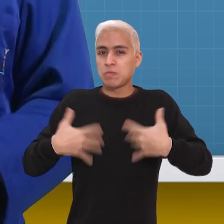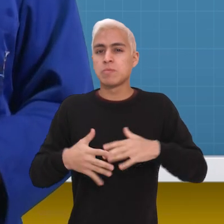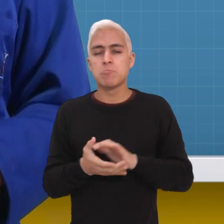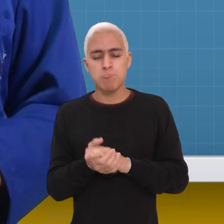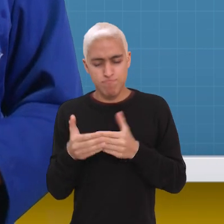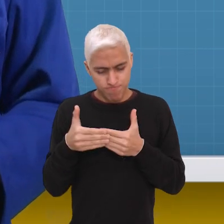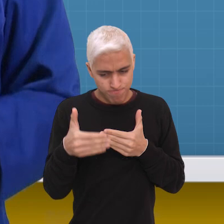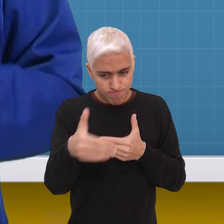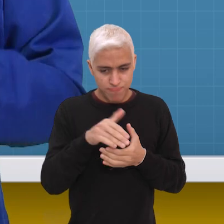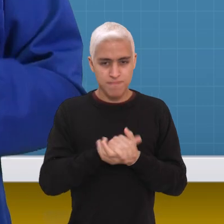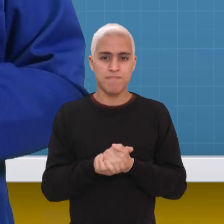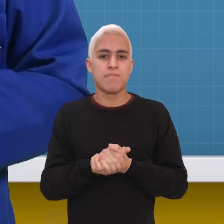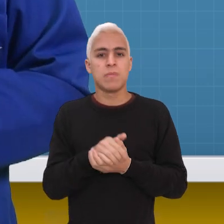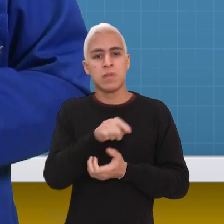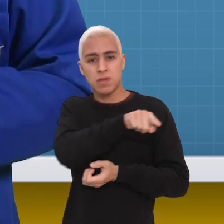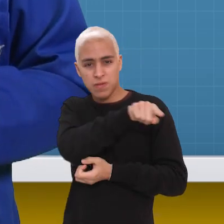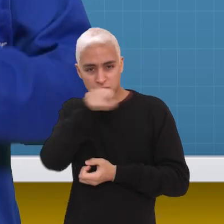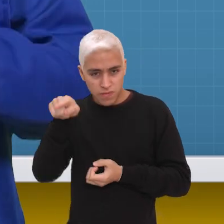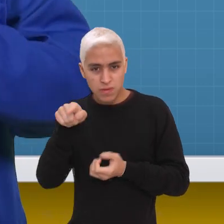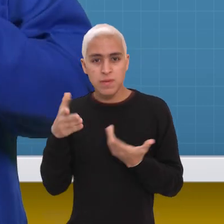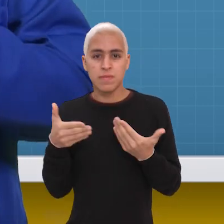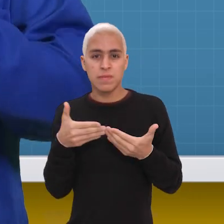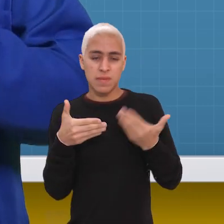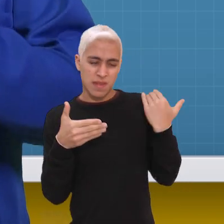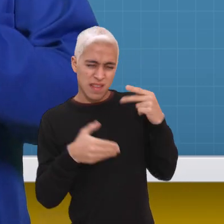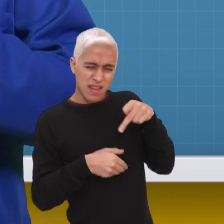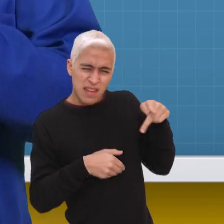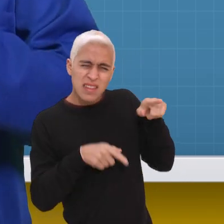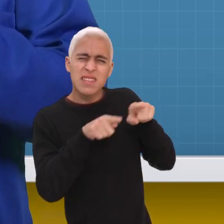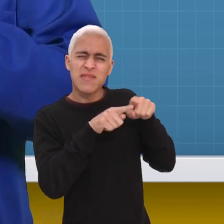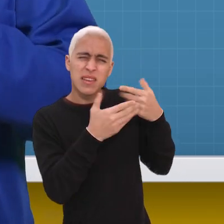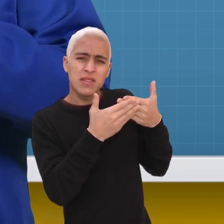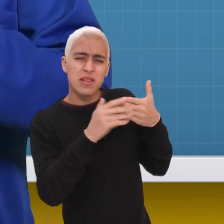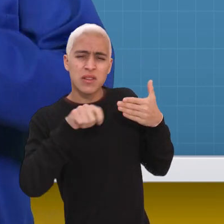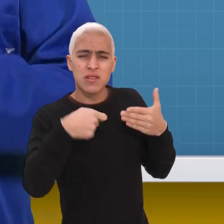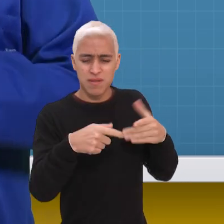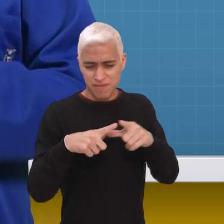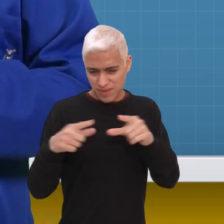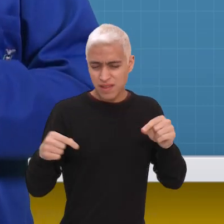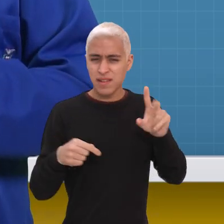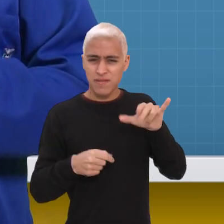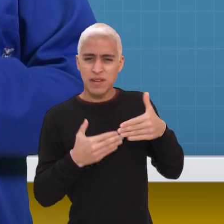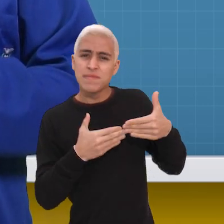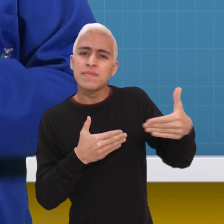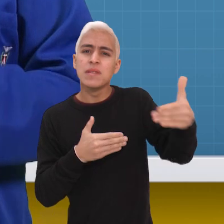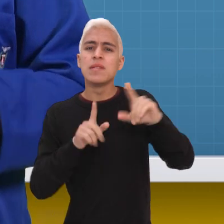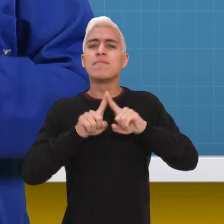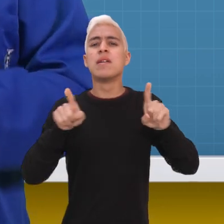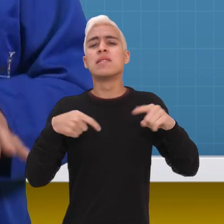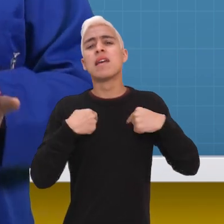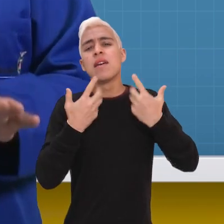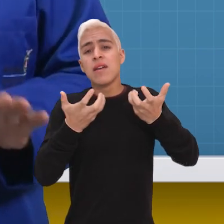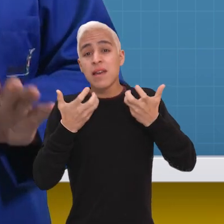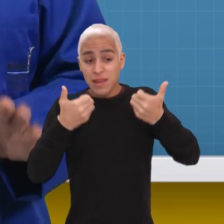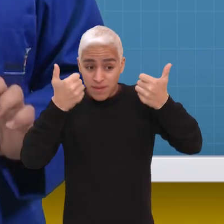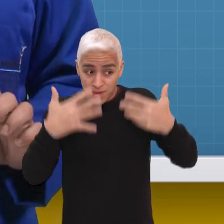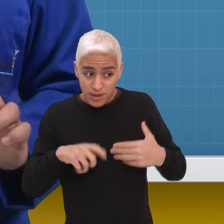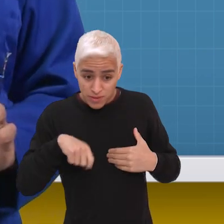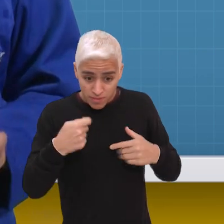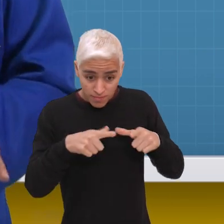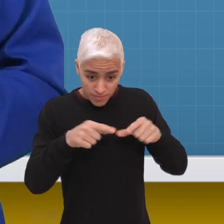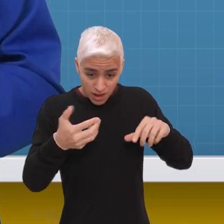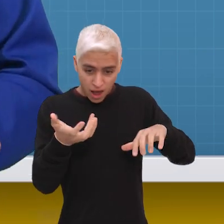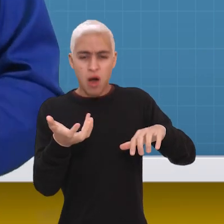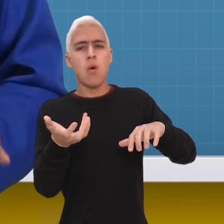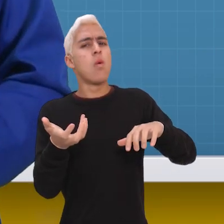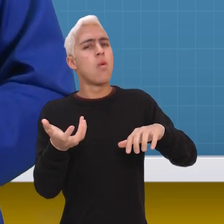em frente então. Na aula da professora Gláucia, você também vai ver um pouquinho sobre Brasília, viu? Mas eu também quero falar sobre Brasília.